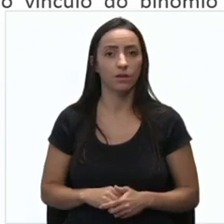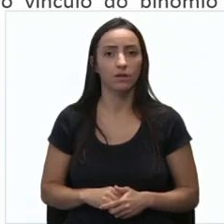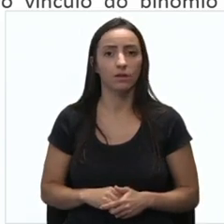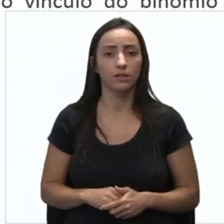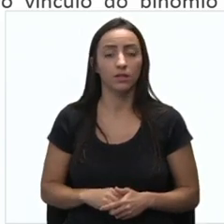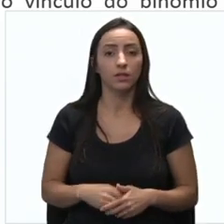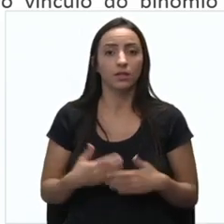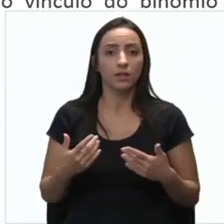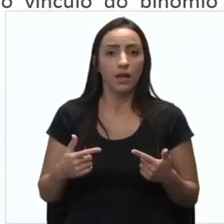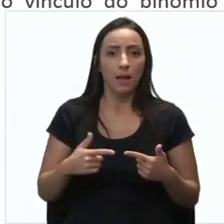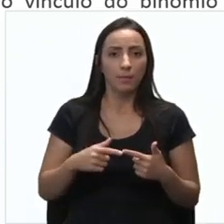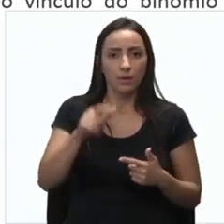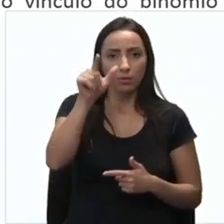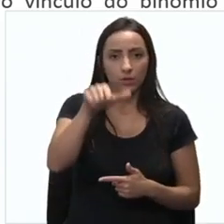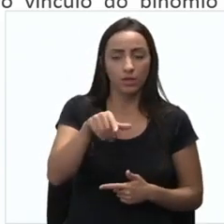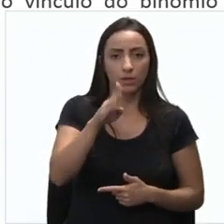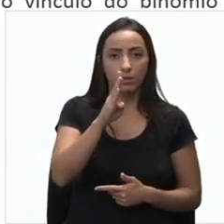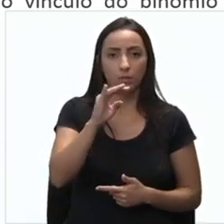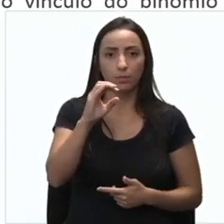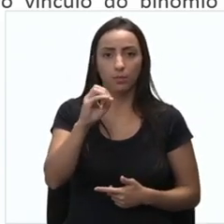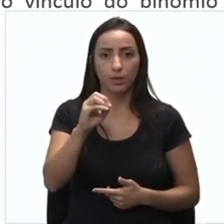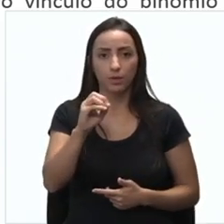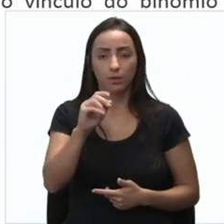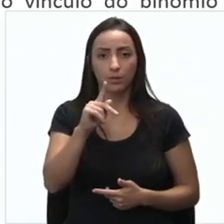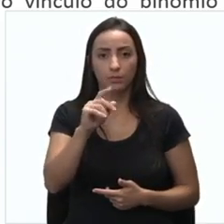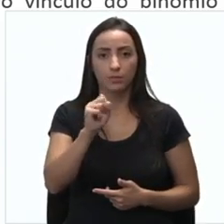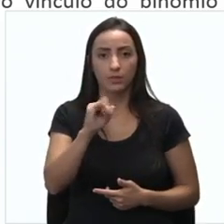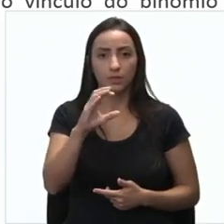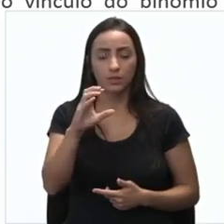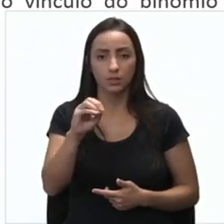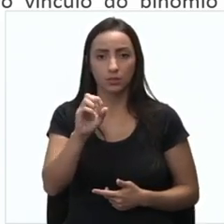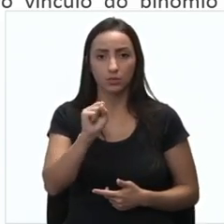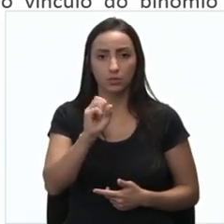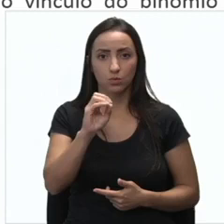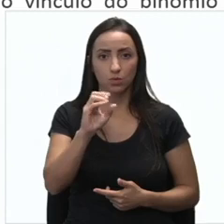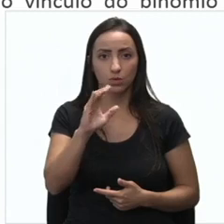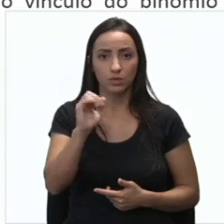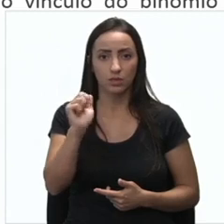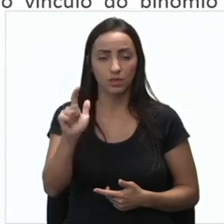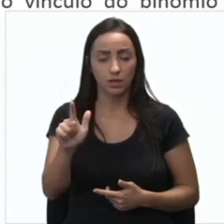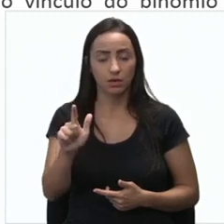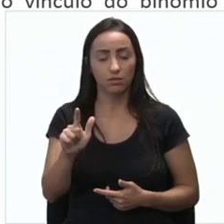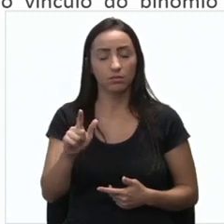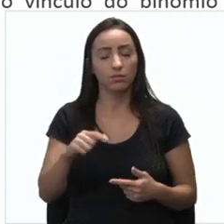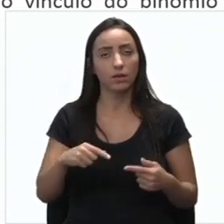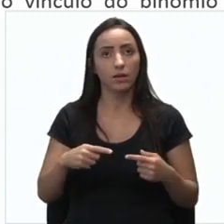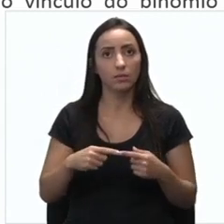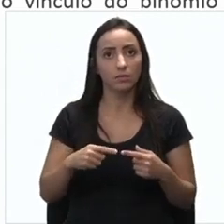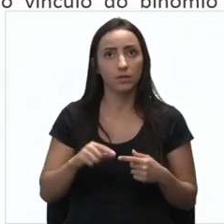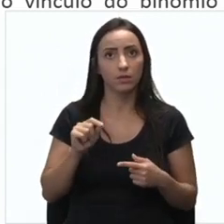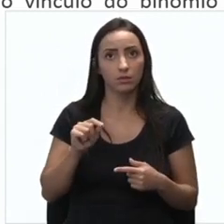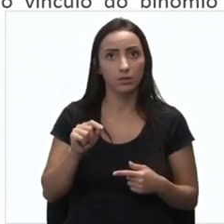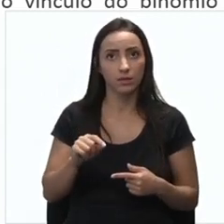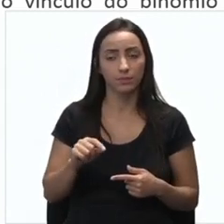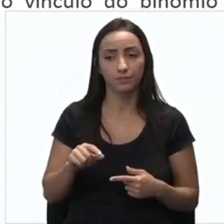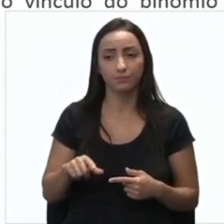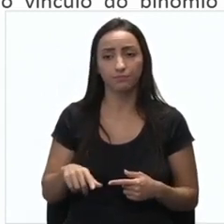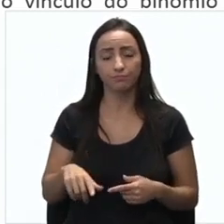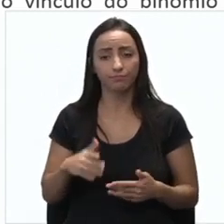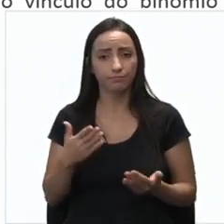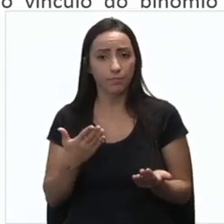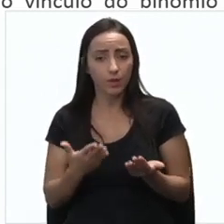modelo biopsicossocial, o equilíbrio nas relações entre os usuários será atingido por meio da